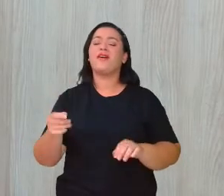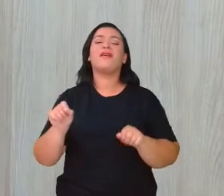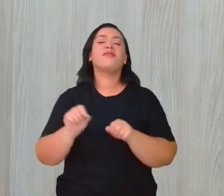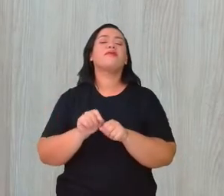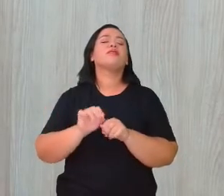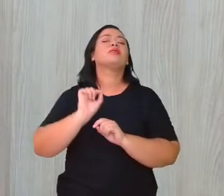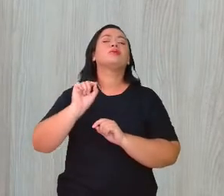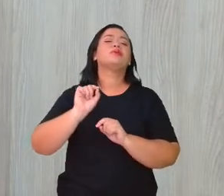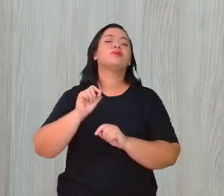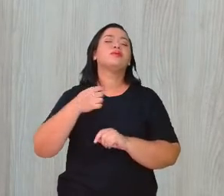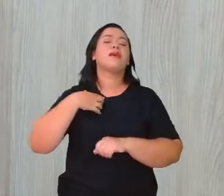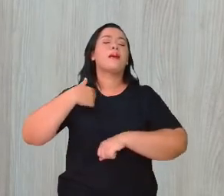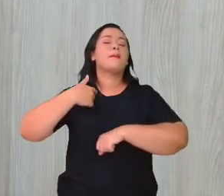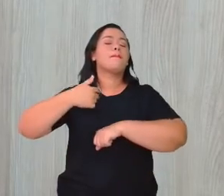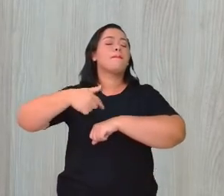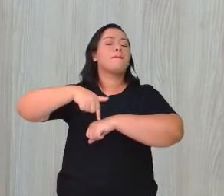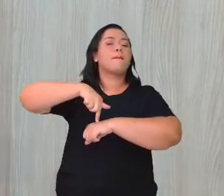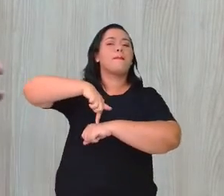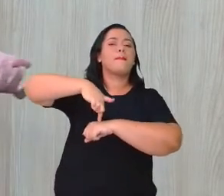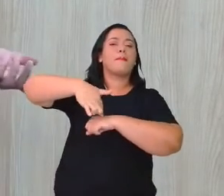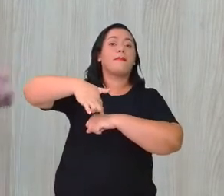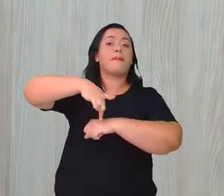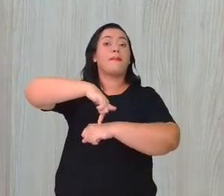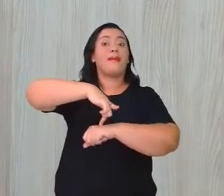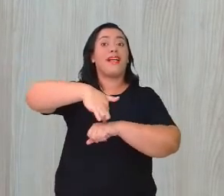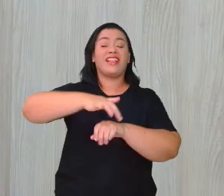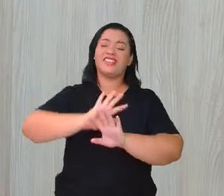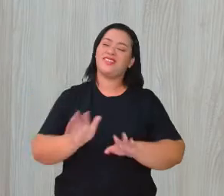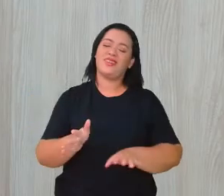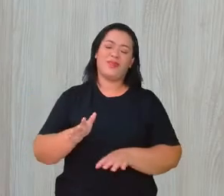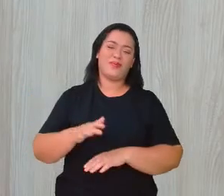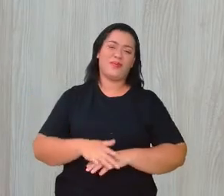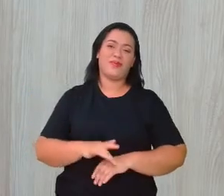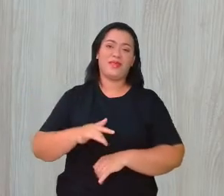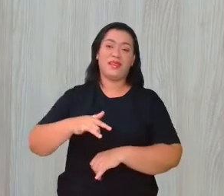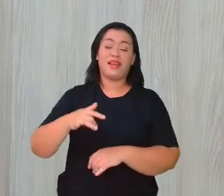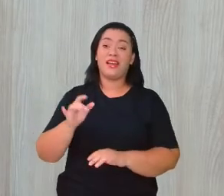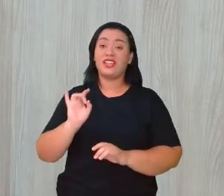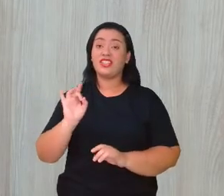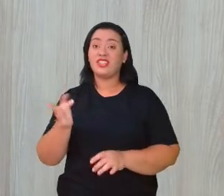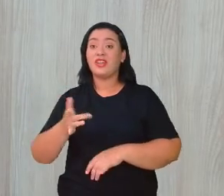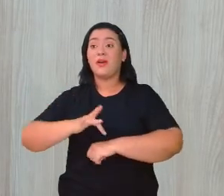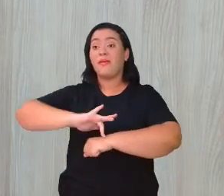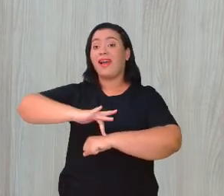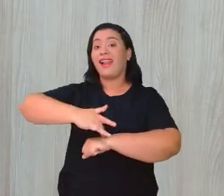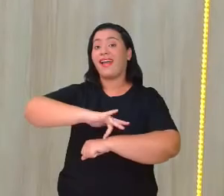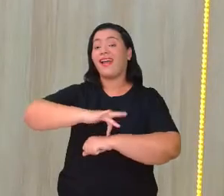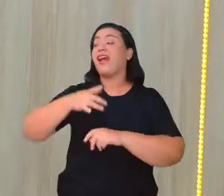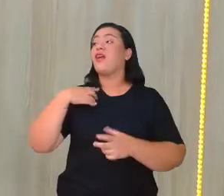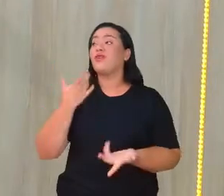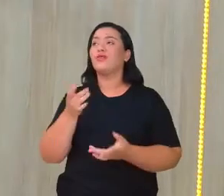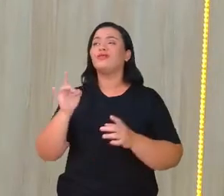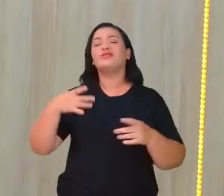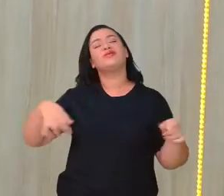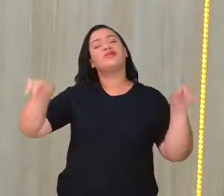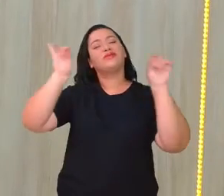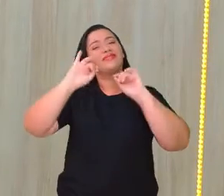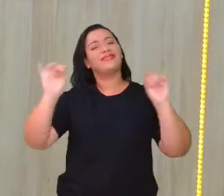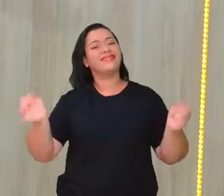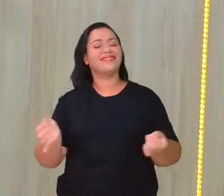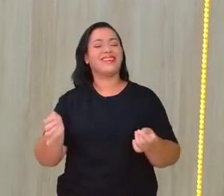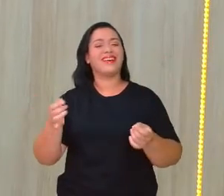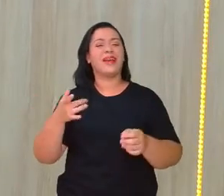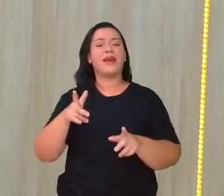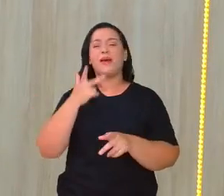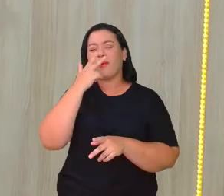não cheguei a fazer as acrobacias, não deu. Só os movimentos, né, ali, mais